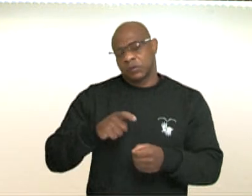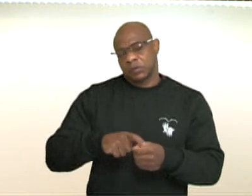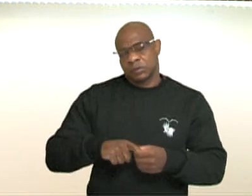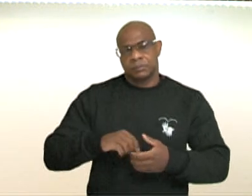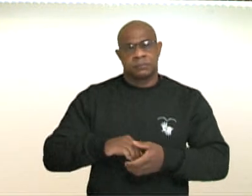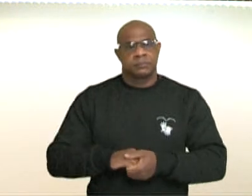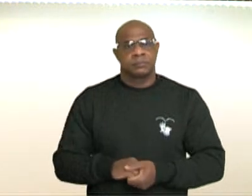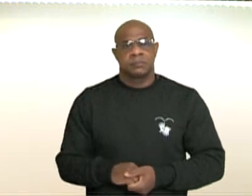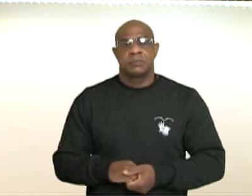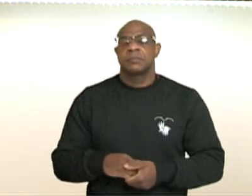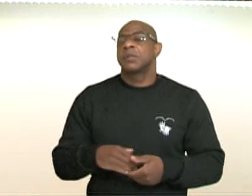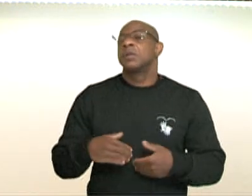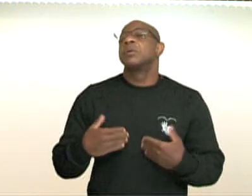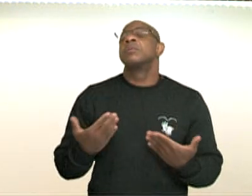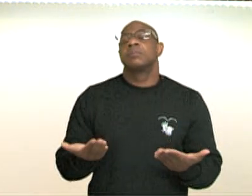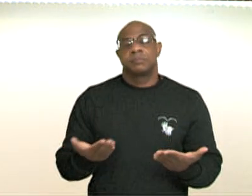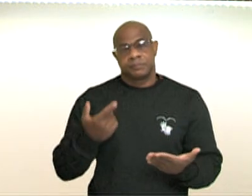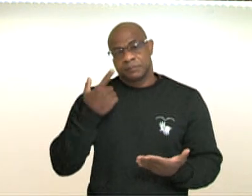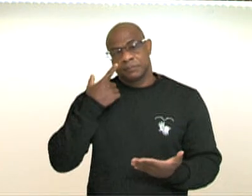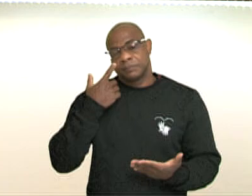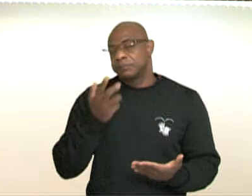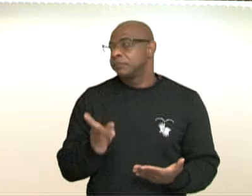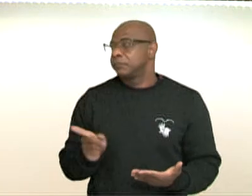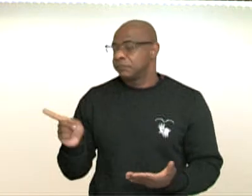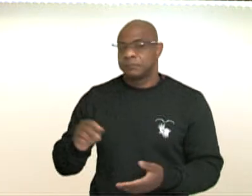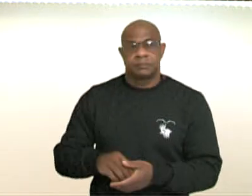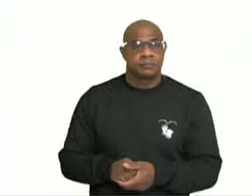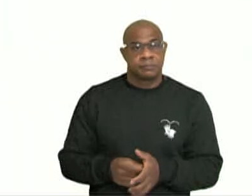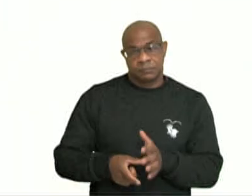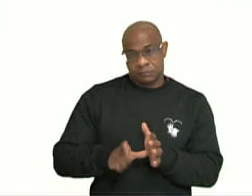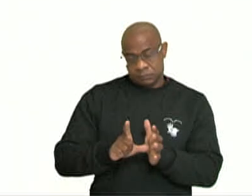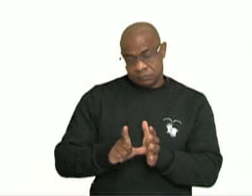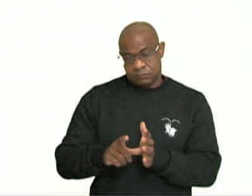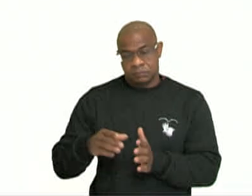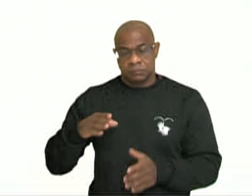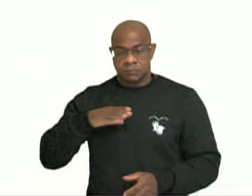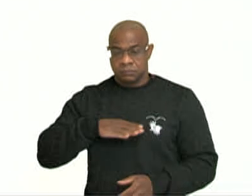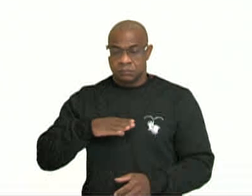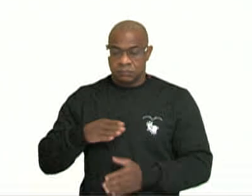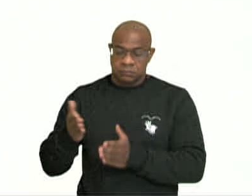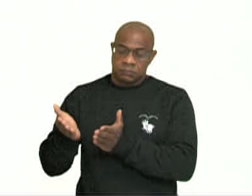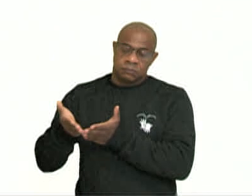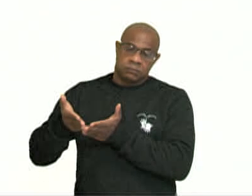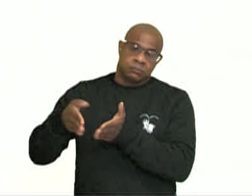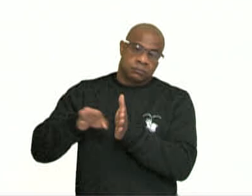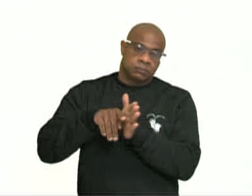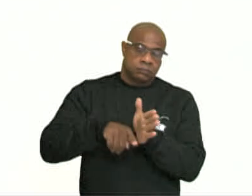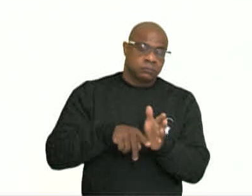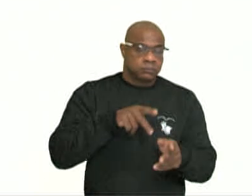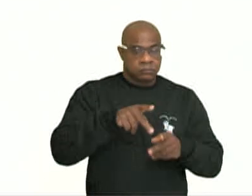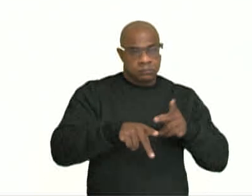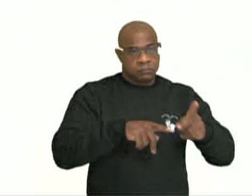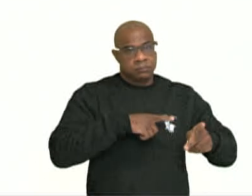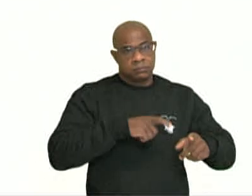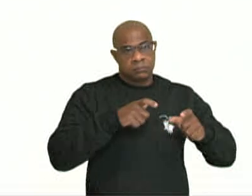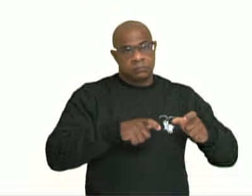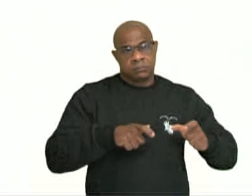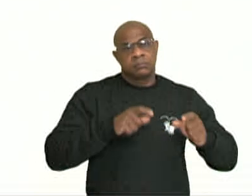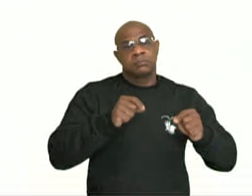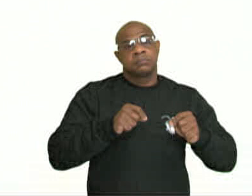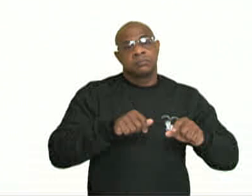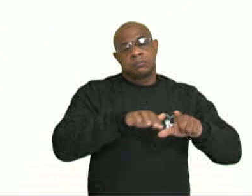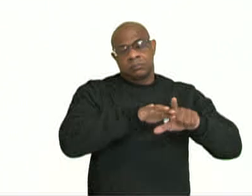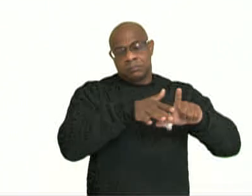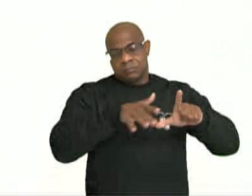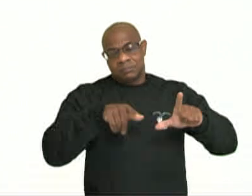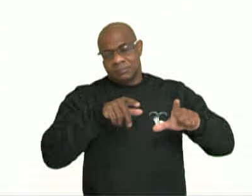Voltei. Bora corrigir junto com essa comigo? Antes dos portugueses chegarem ao Brasil em 1500, povos indígenas estavam localizados em todo o território.